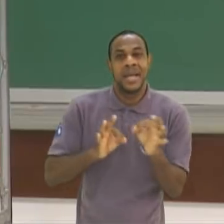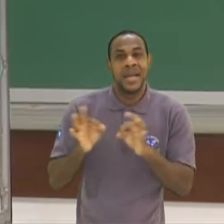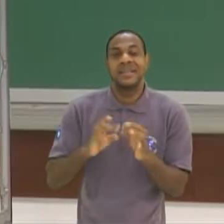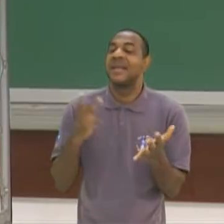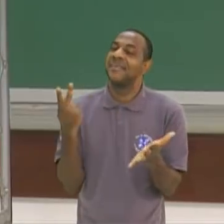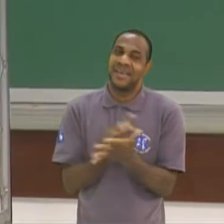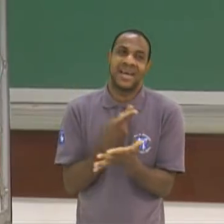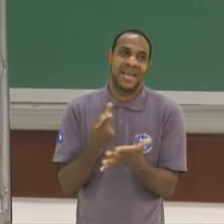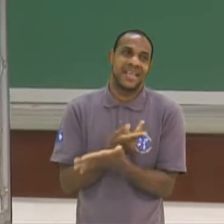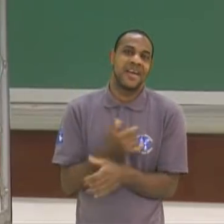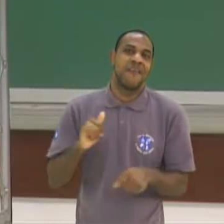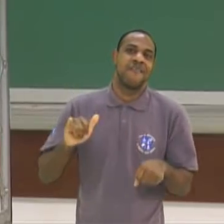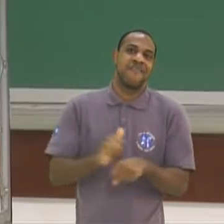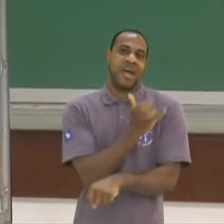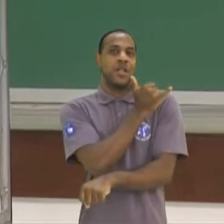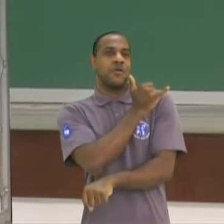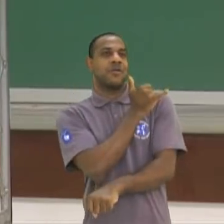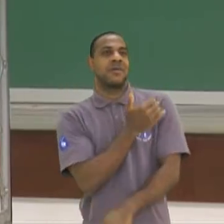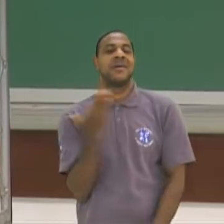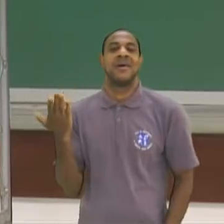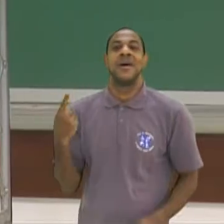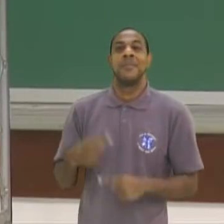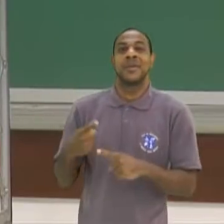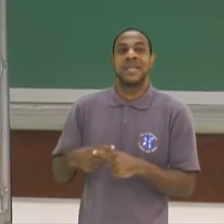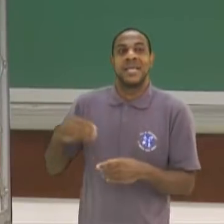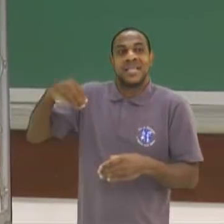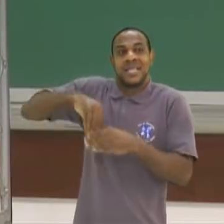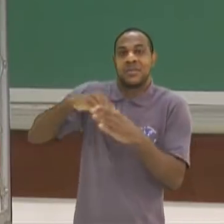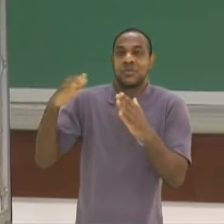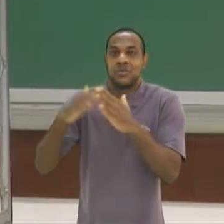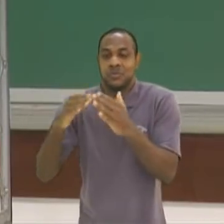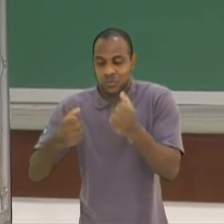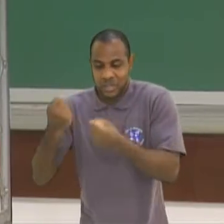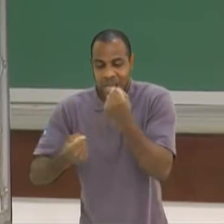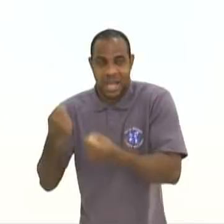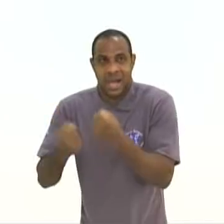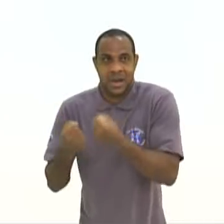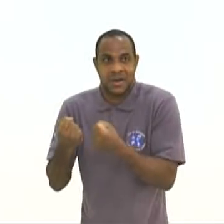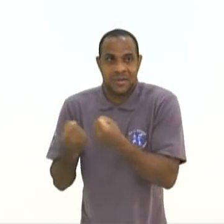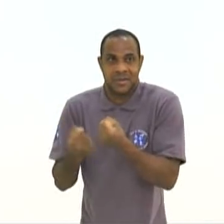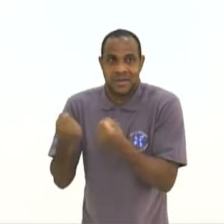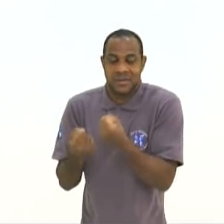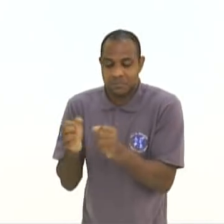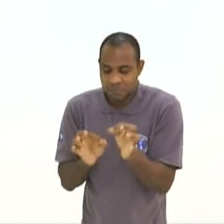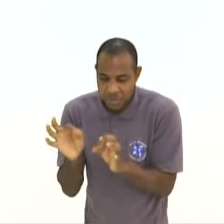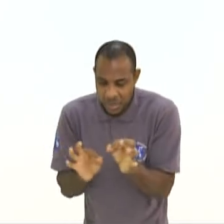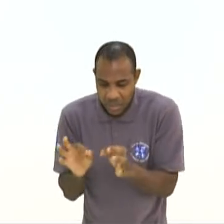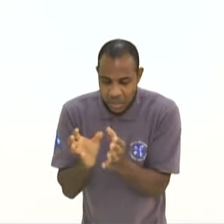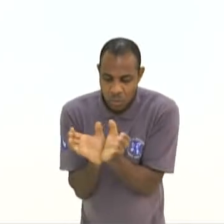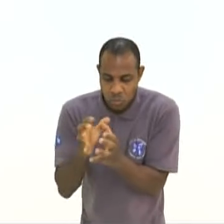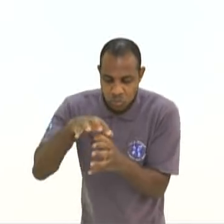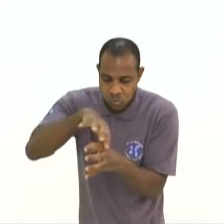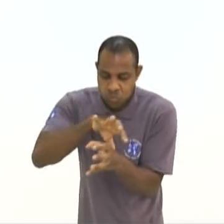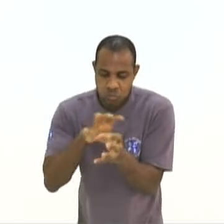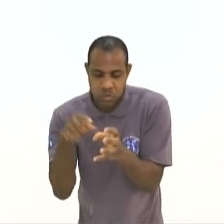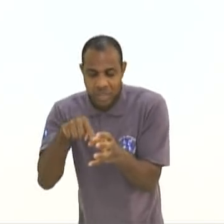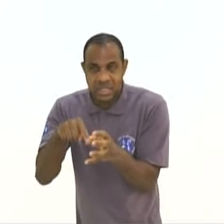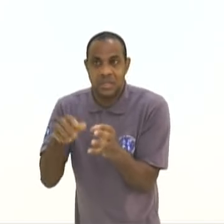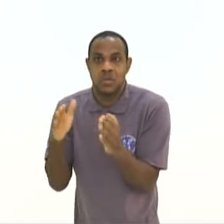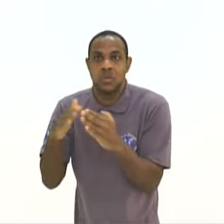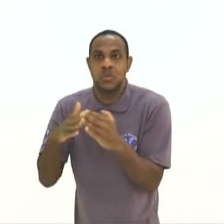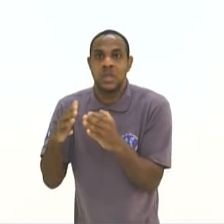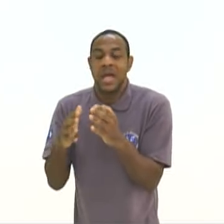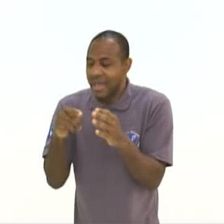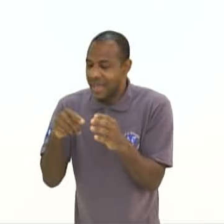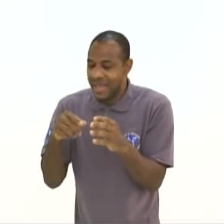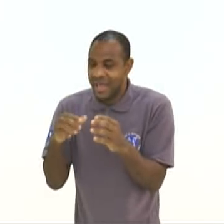carro, que estava no estacionamento do Rio Centro. E os agentes, 2 agentes, dentro do carro preparando a bomba e ela explodiu ainda